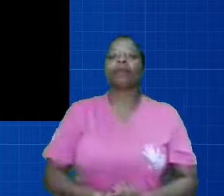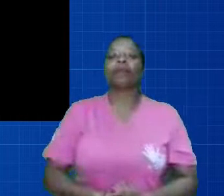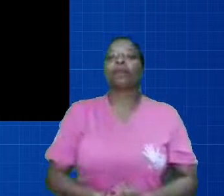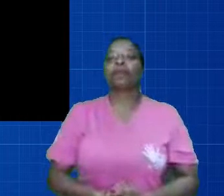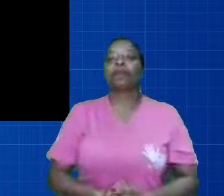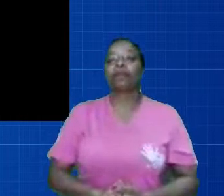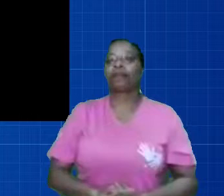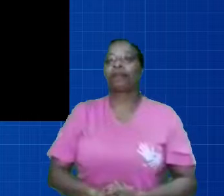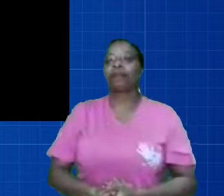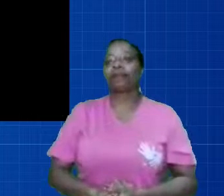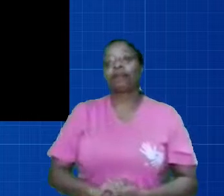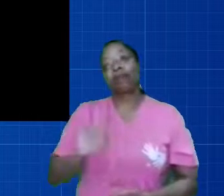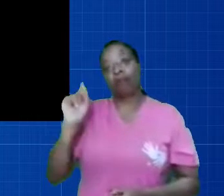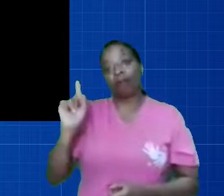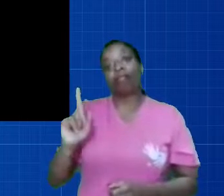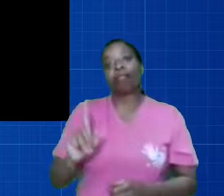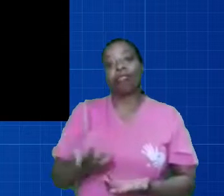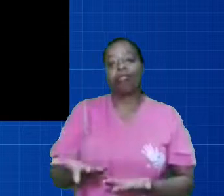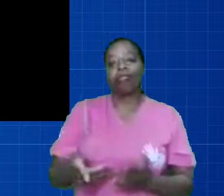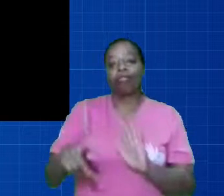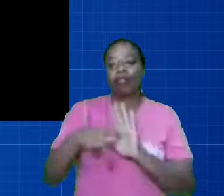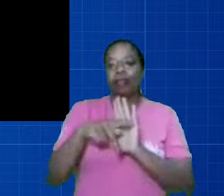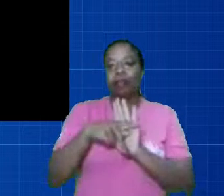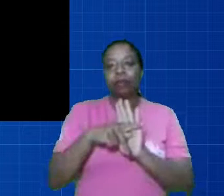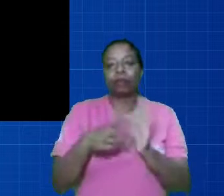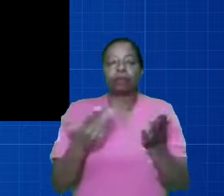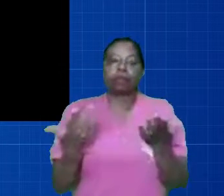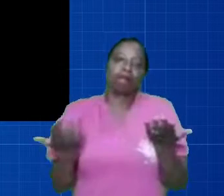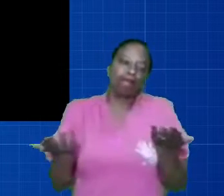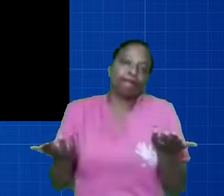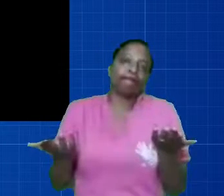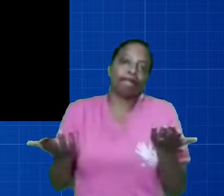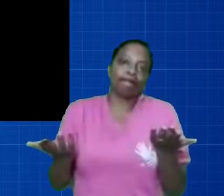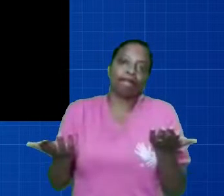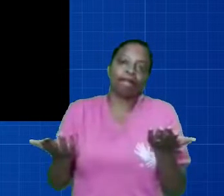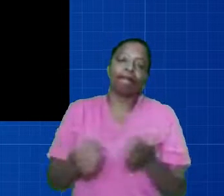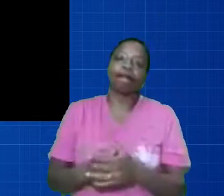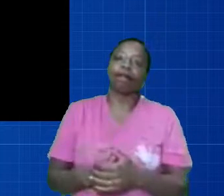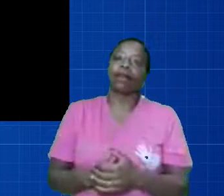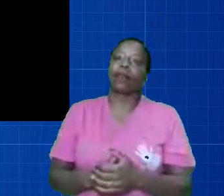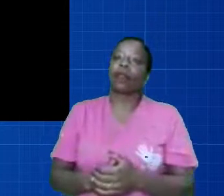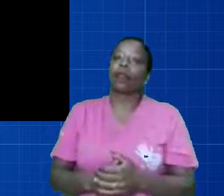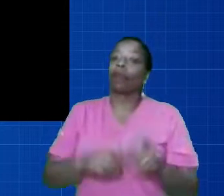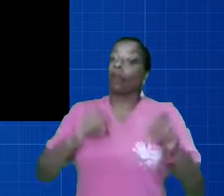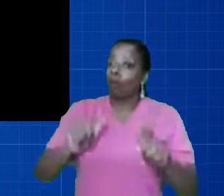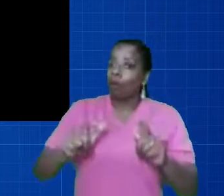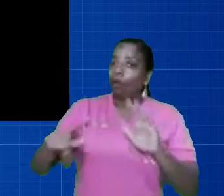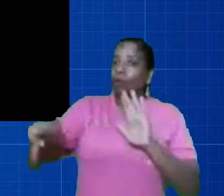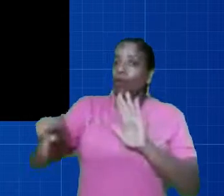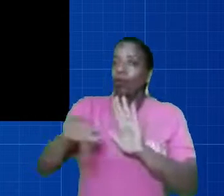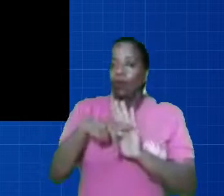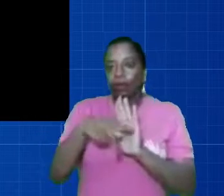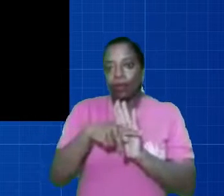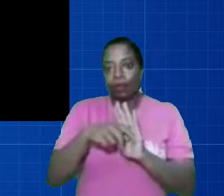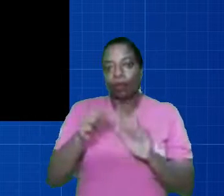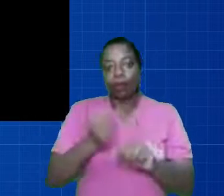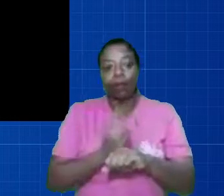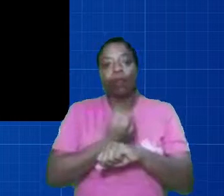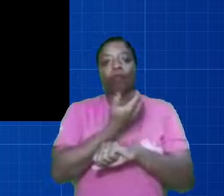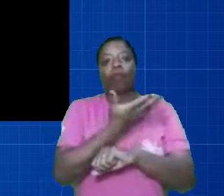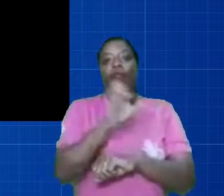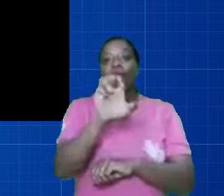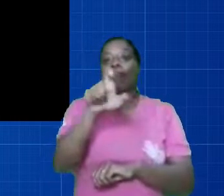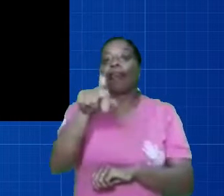Para a rede municipal. Então, esse espaço do pavilhão era um espaço extra